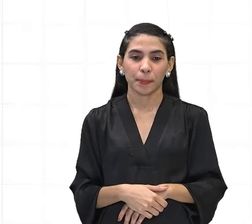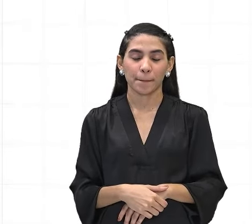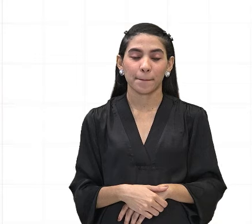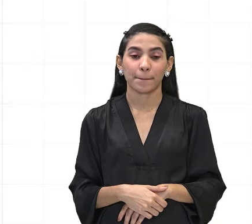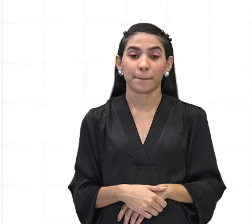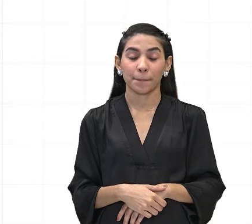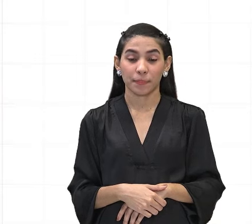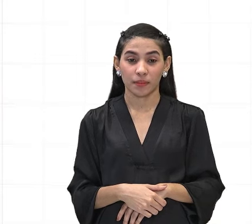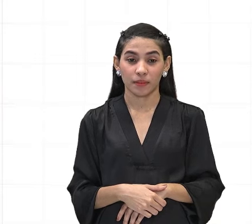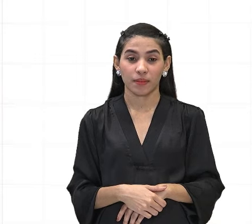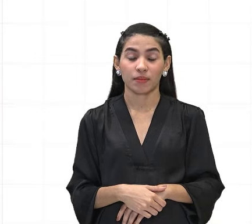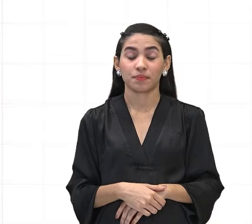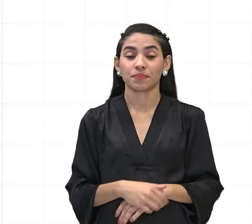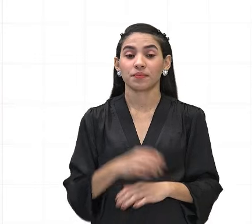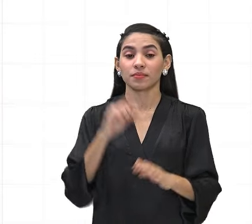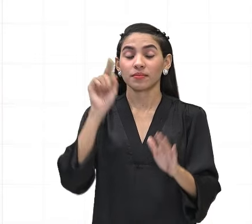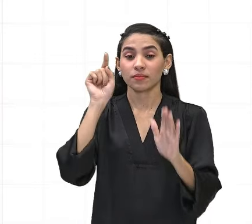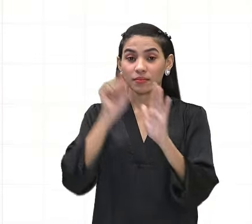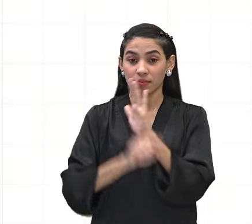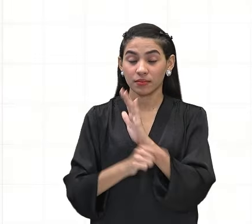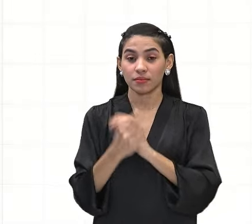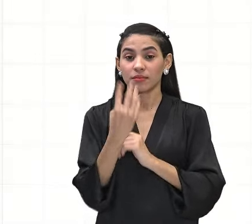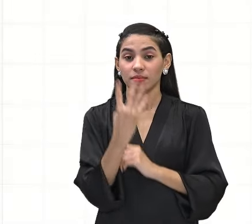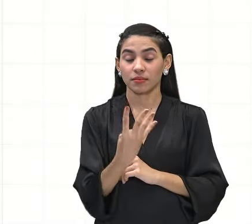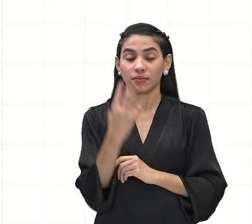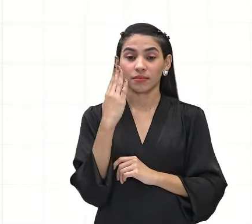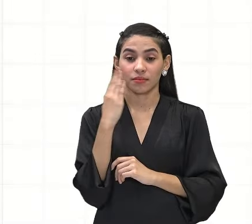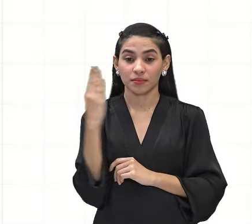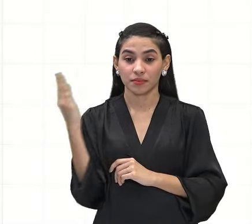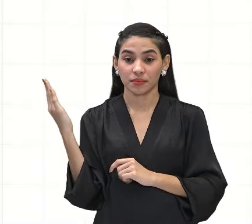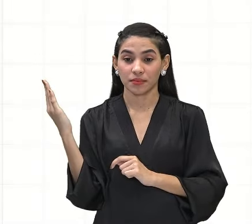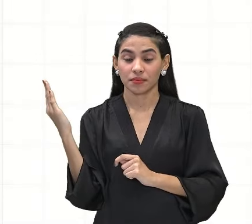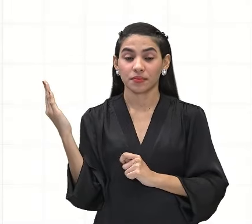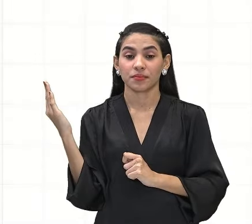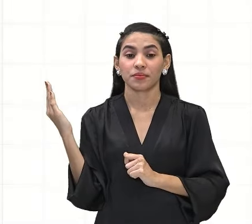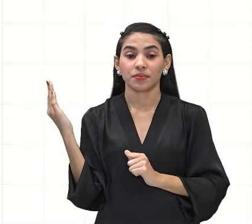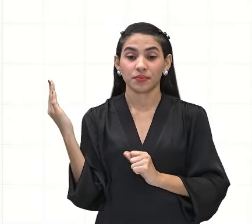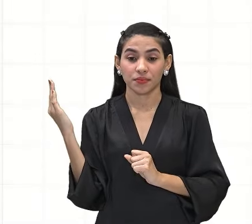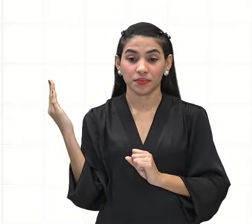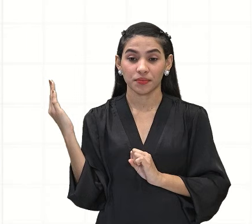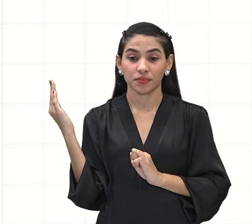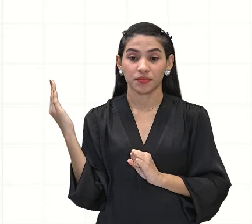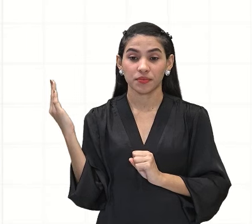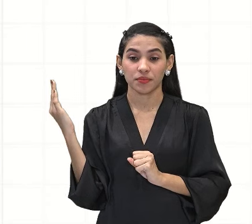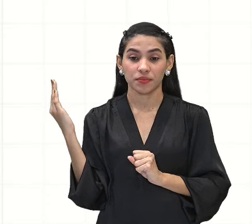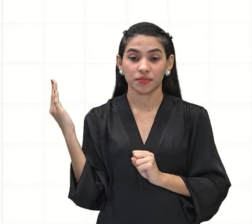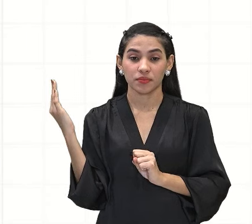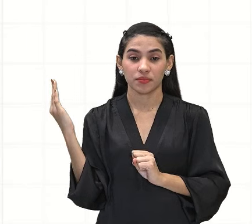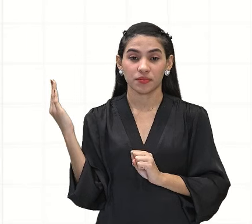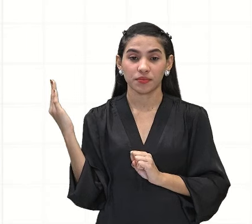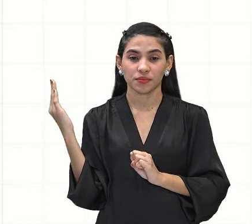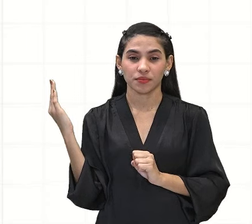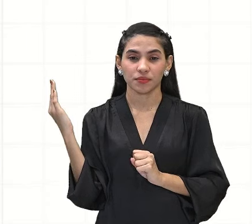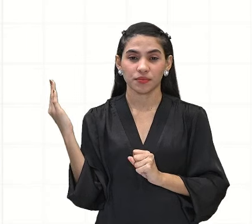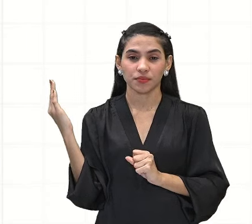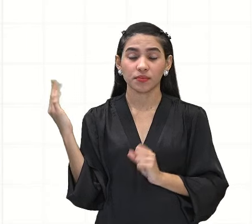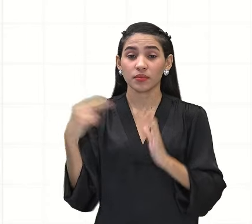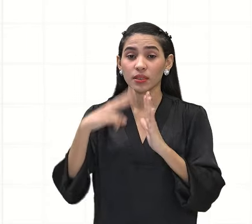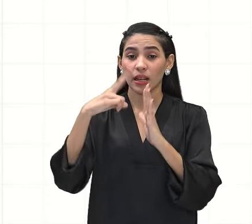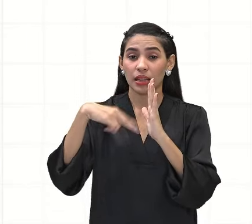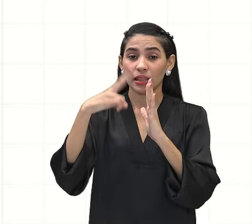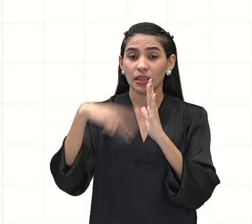aplicabilidade ó problema quatro um parque de diversões está